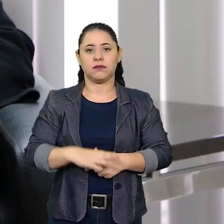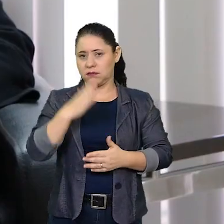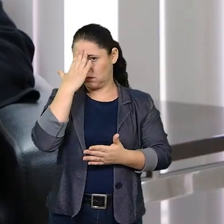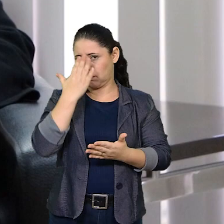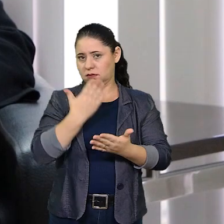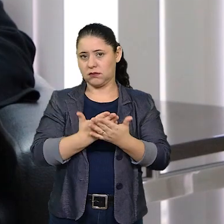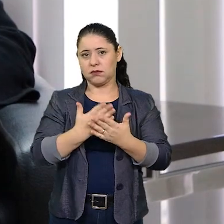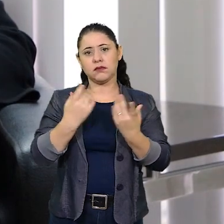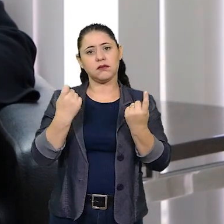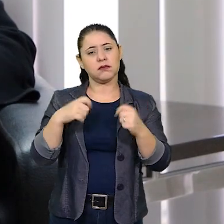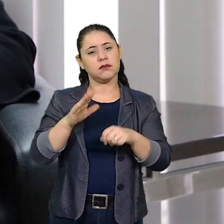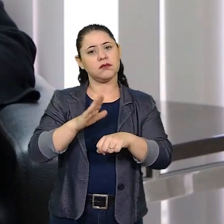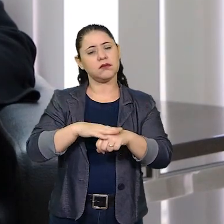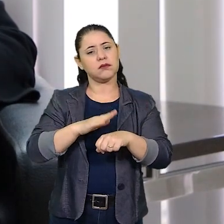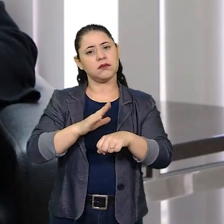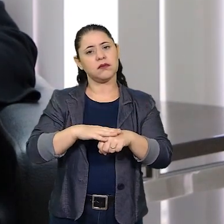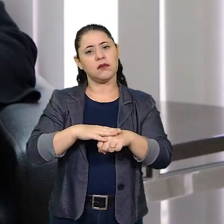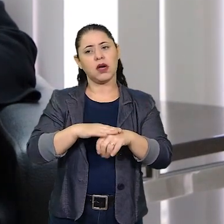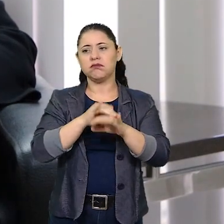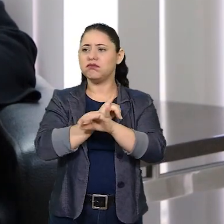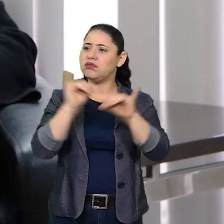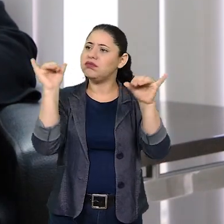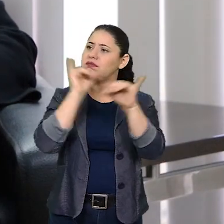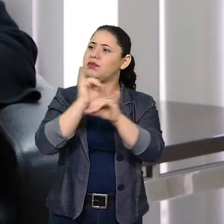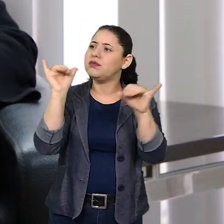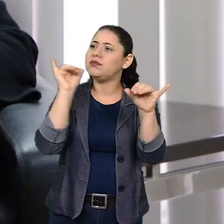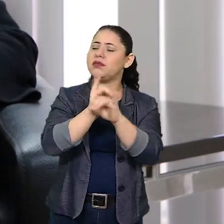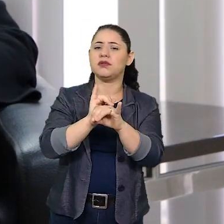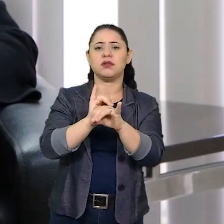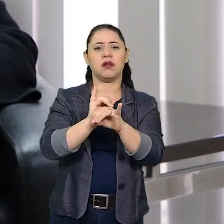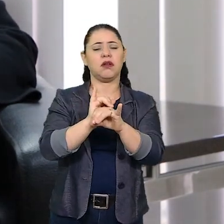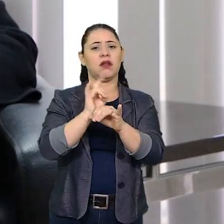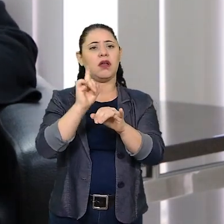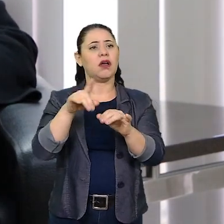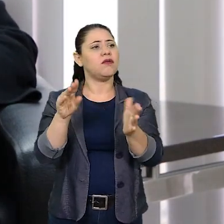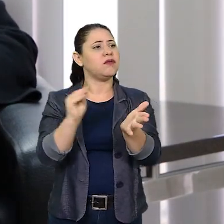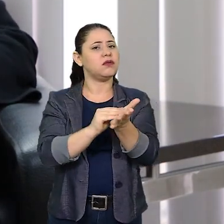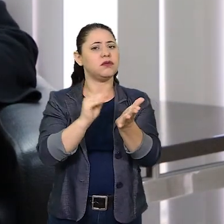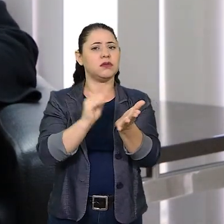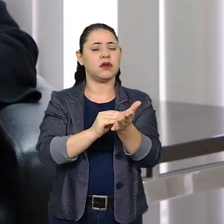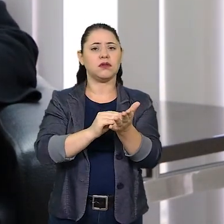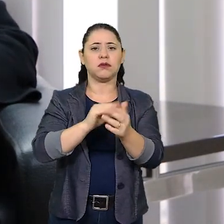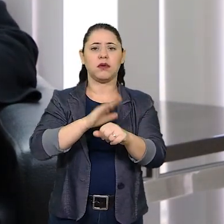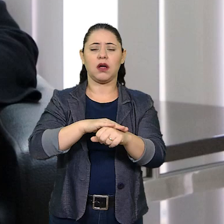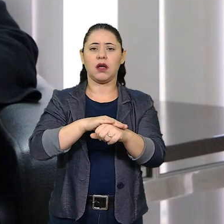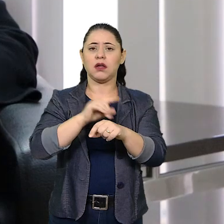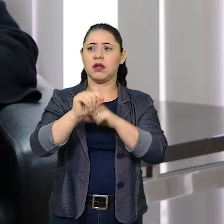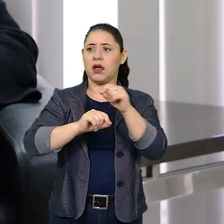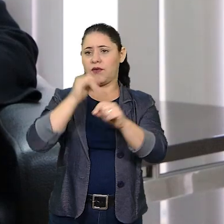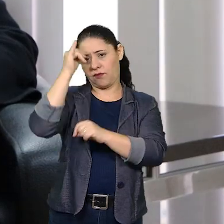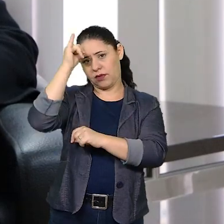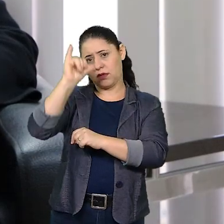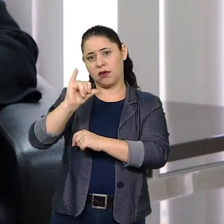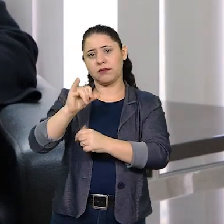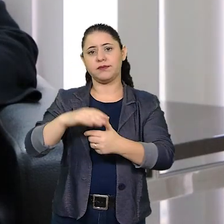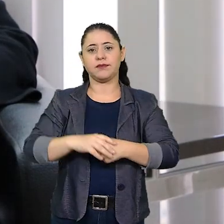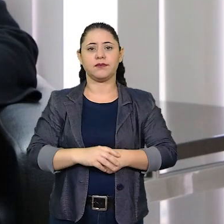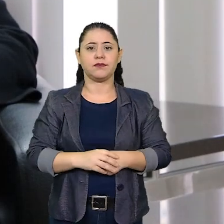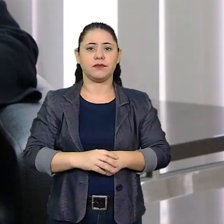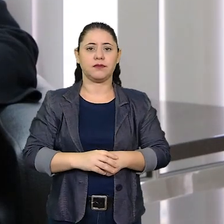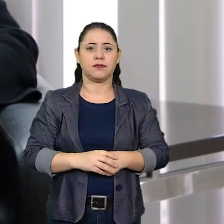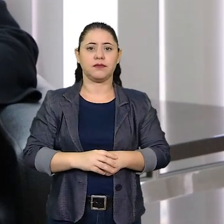Eu acredito que nós temos que fazer mais campanhas de informação para que isso leve à prevenção,